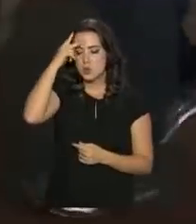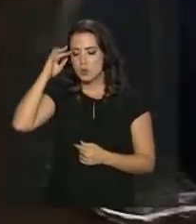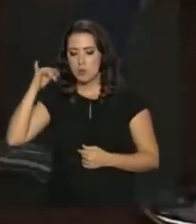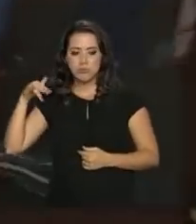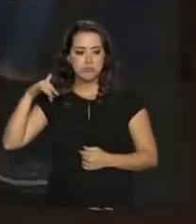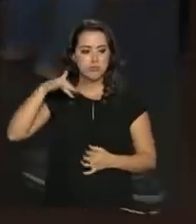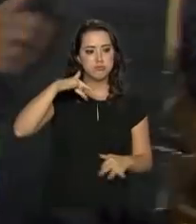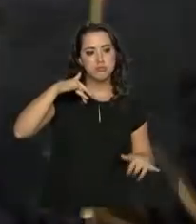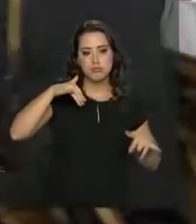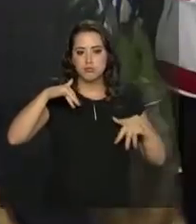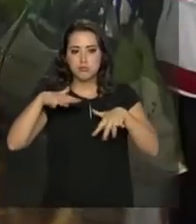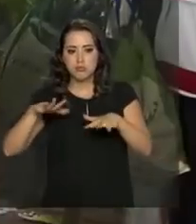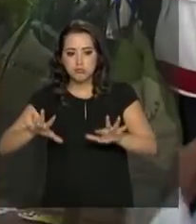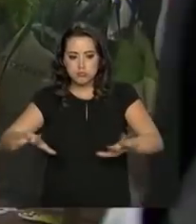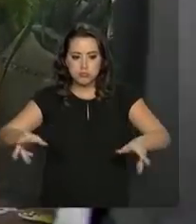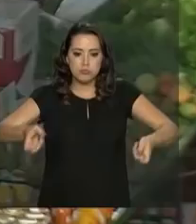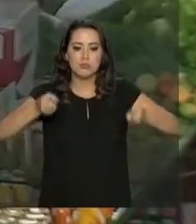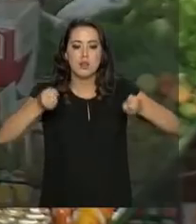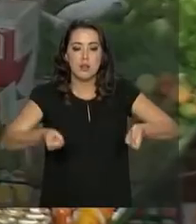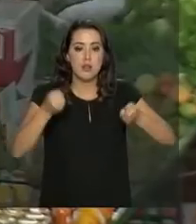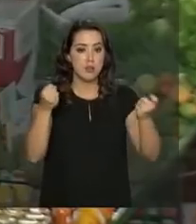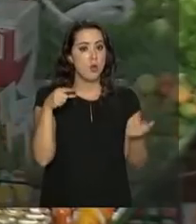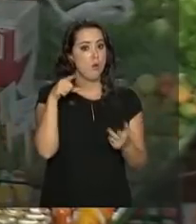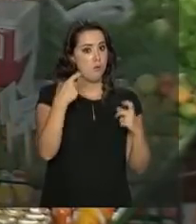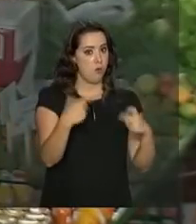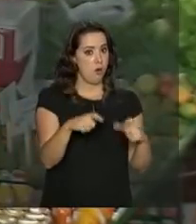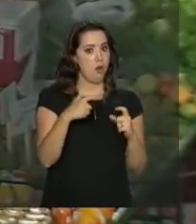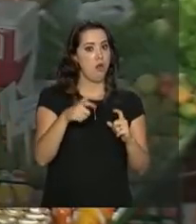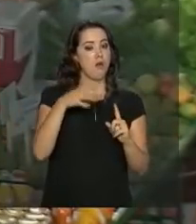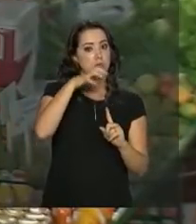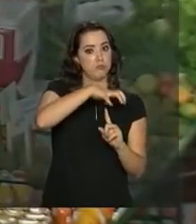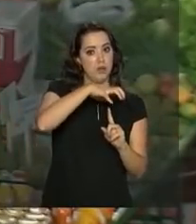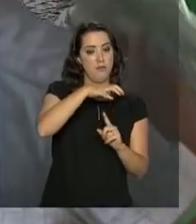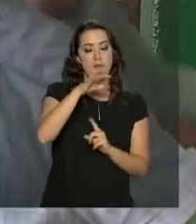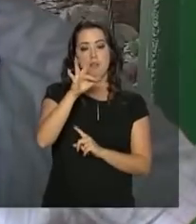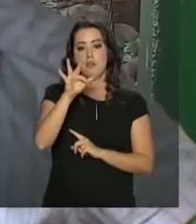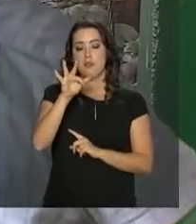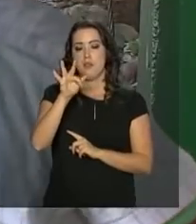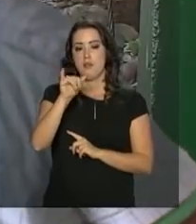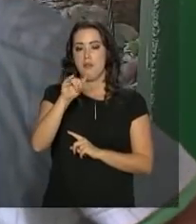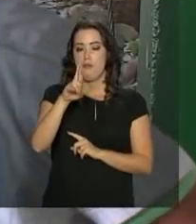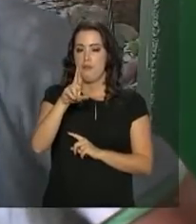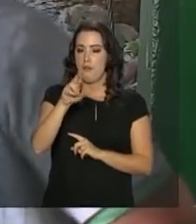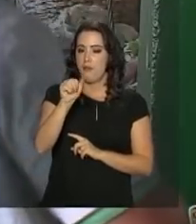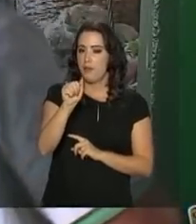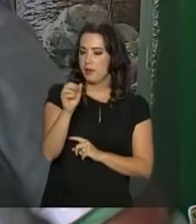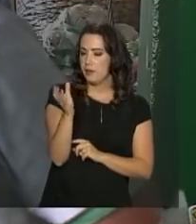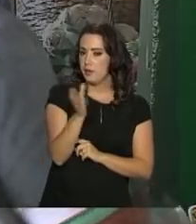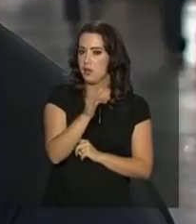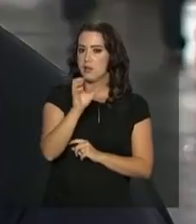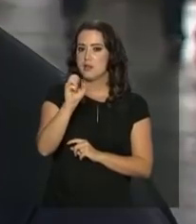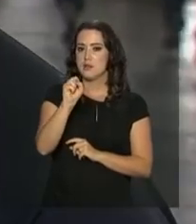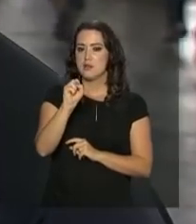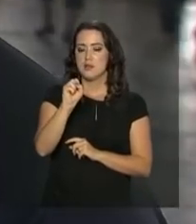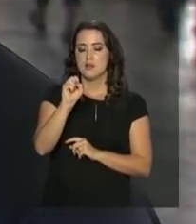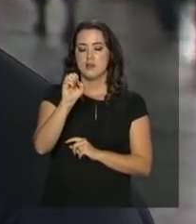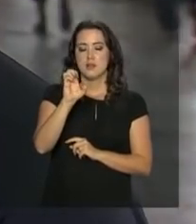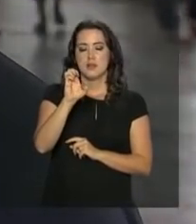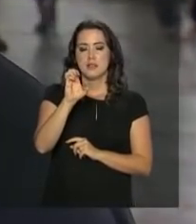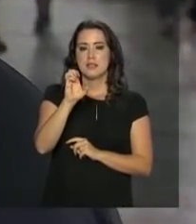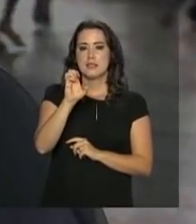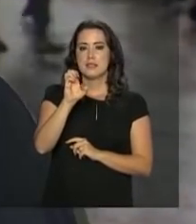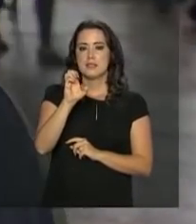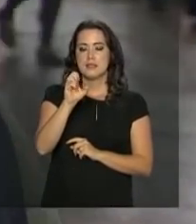sacolas cheias. A tradicional feira da CEASA em Brasília fica lotada todo sábado de manhã. Cláudio